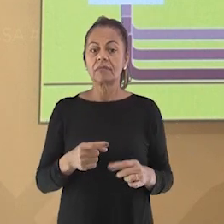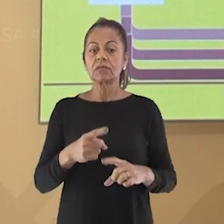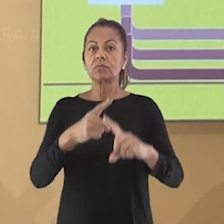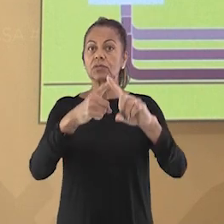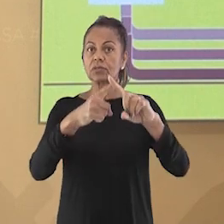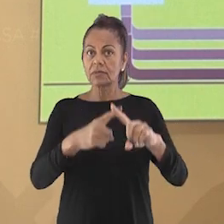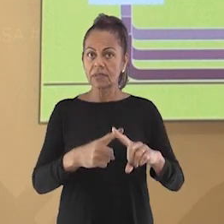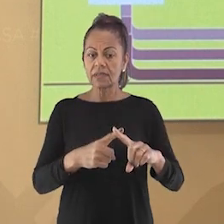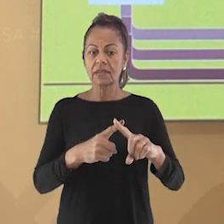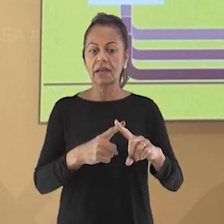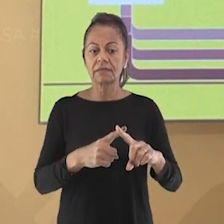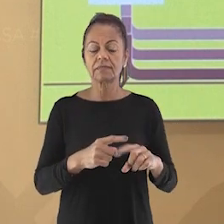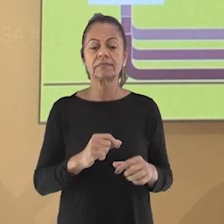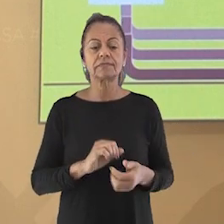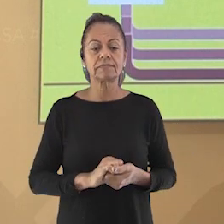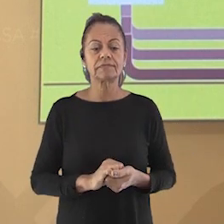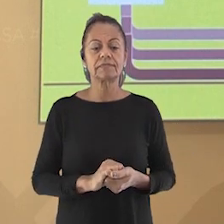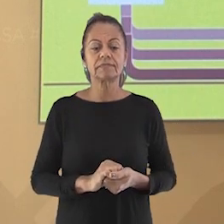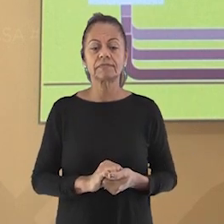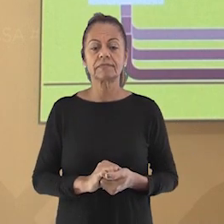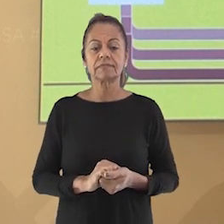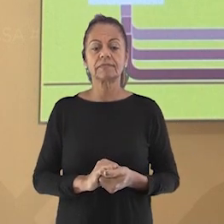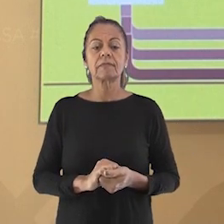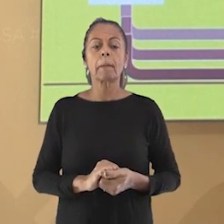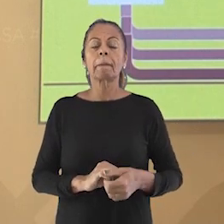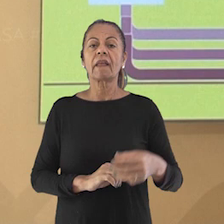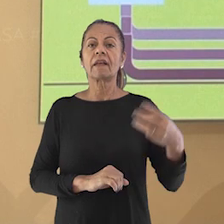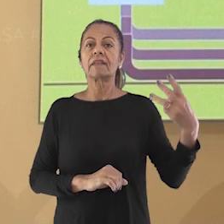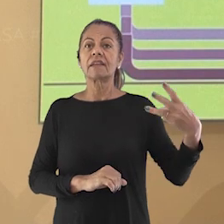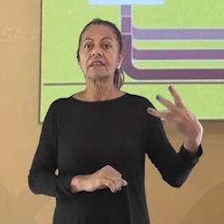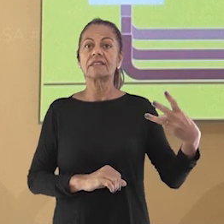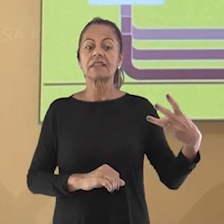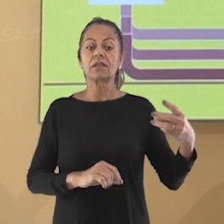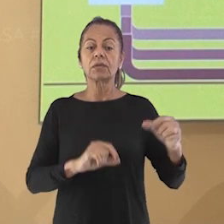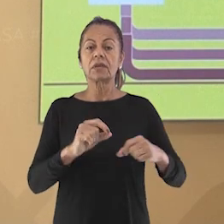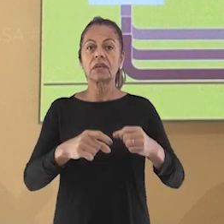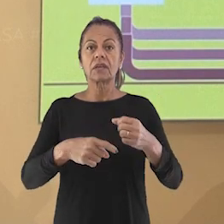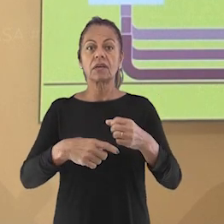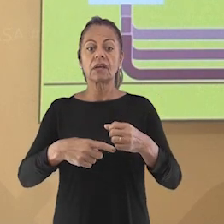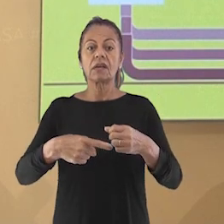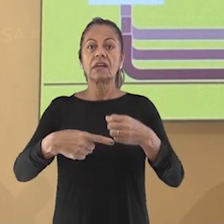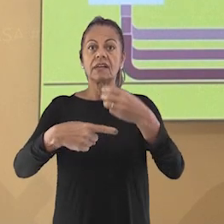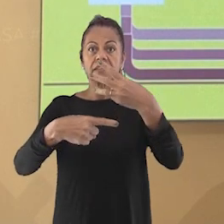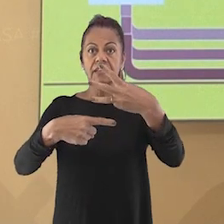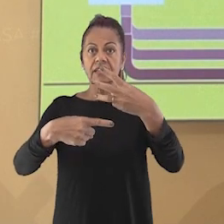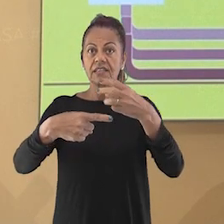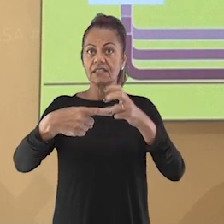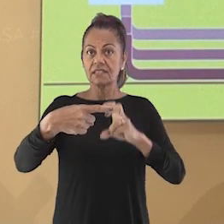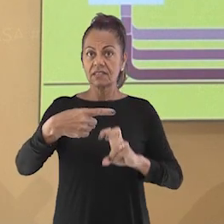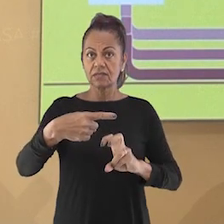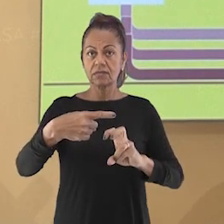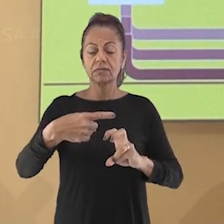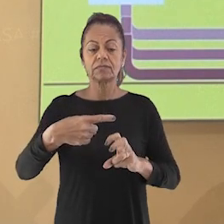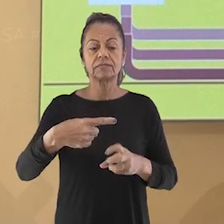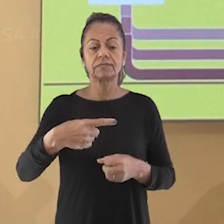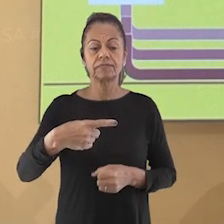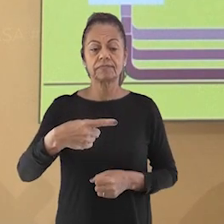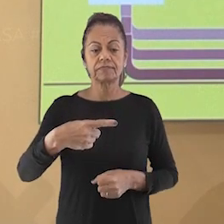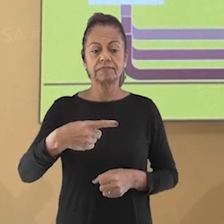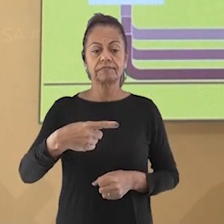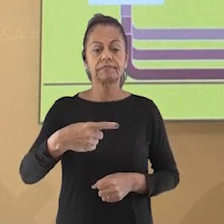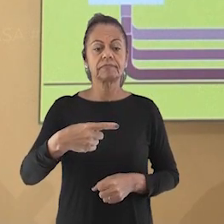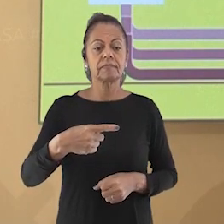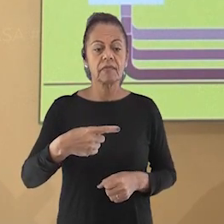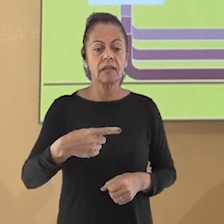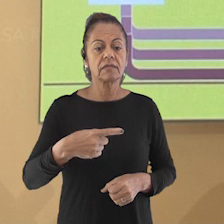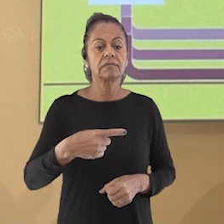vamos fazer nesse terceiro item. A nossa terceira fração é 3/5, ou seja, 3 sobre 5. E aqui